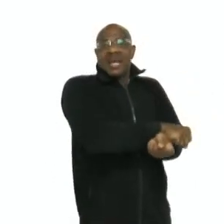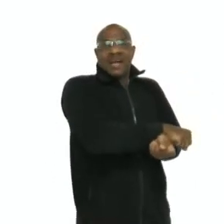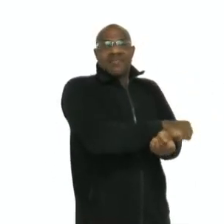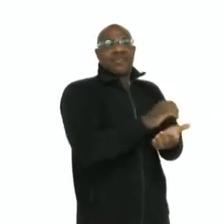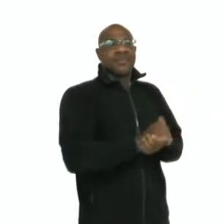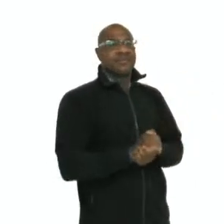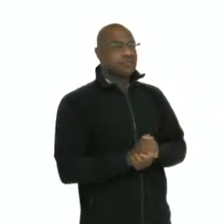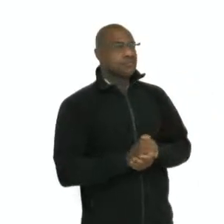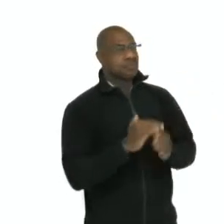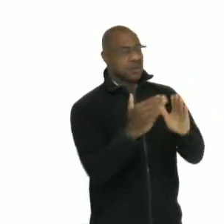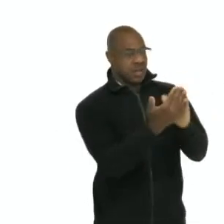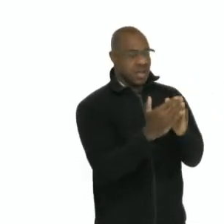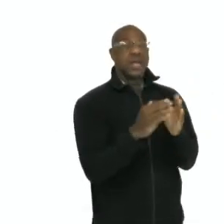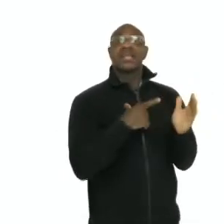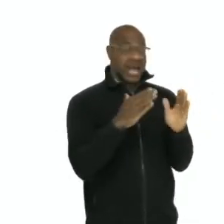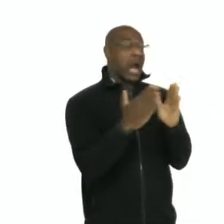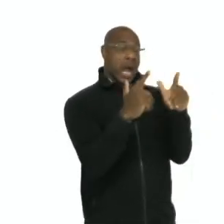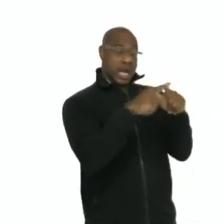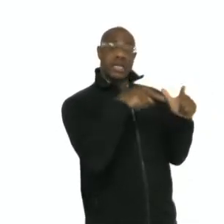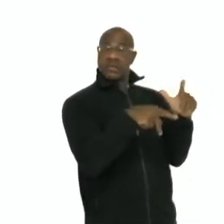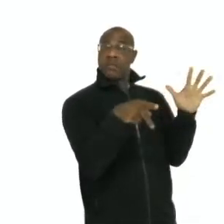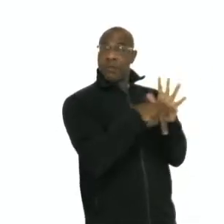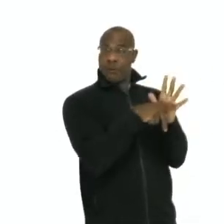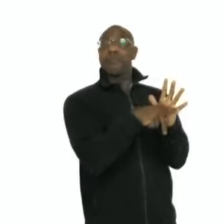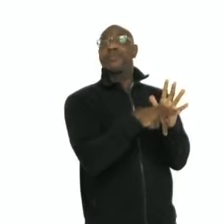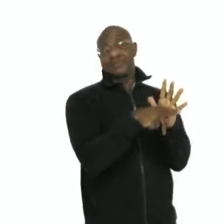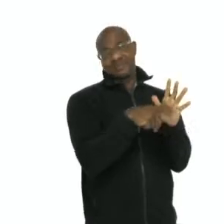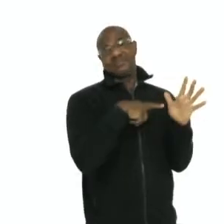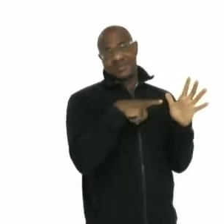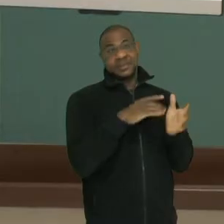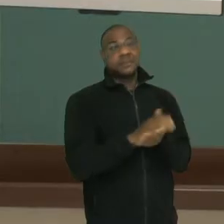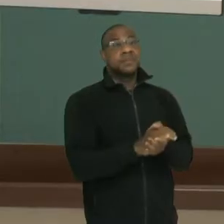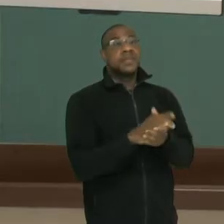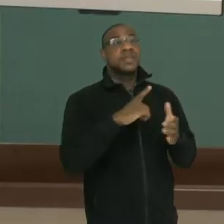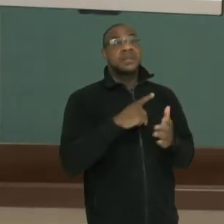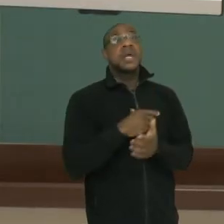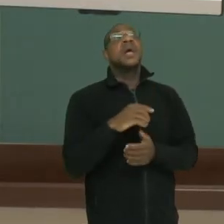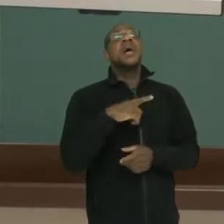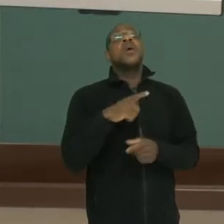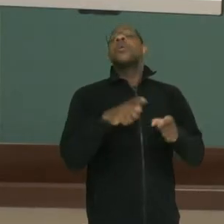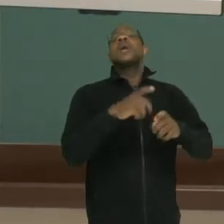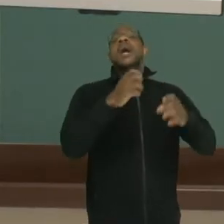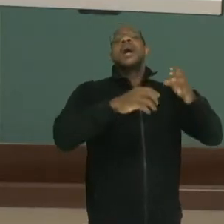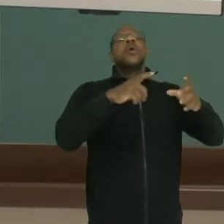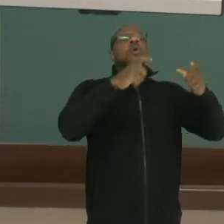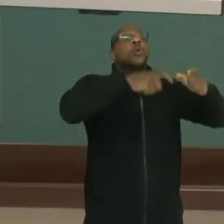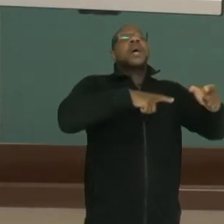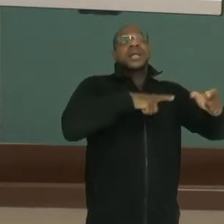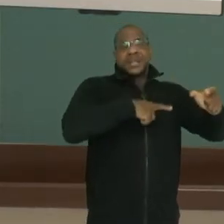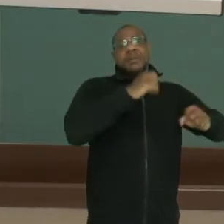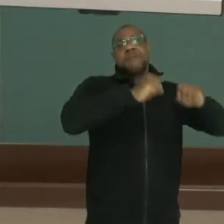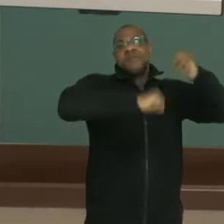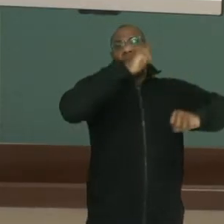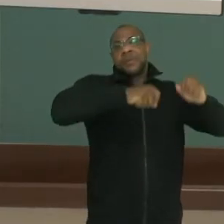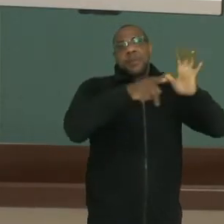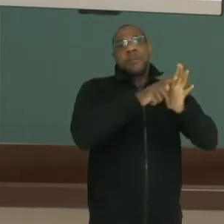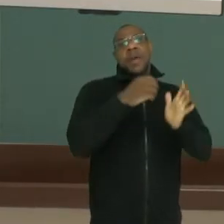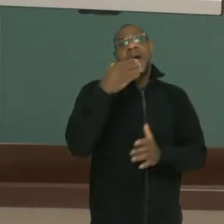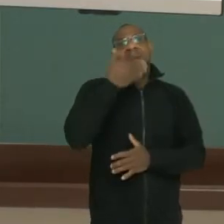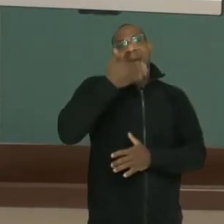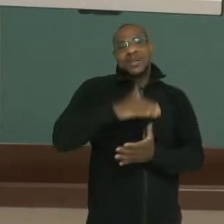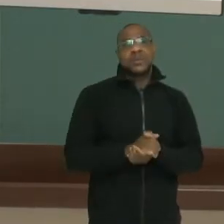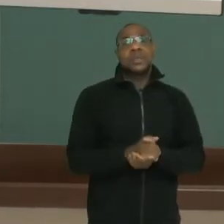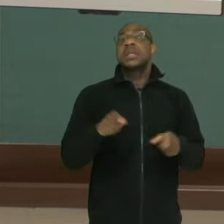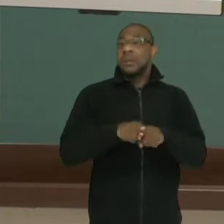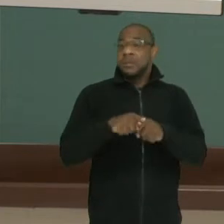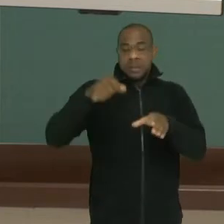aqui a capela e a moenda propriamente dita, além também do canavial onde era plantado a cana,